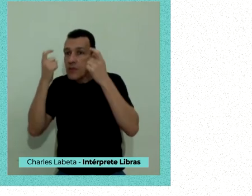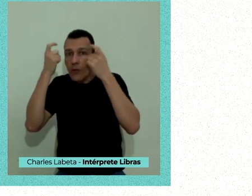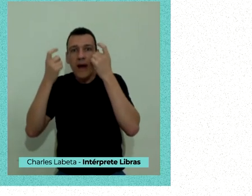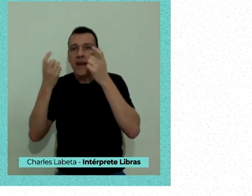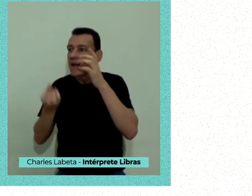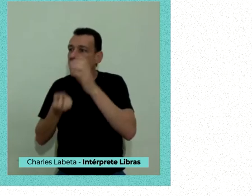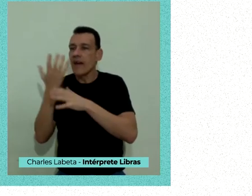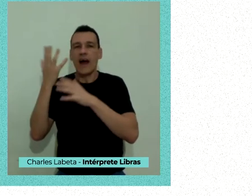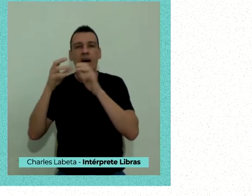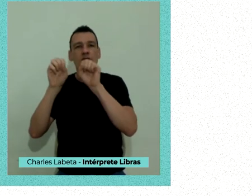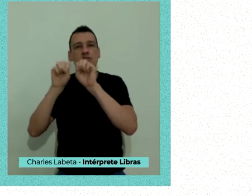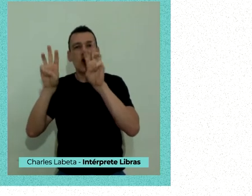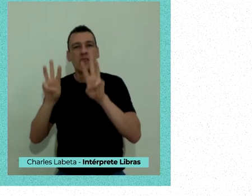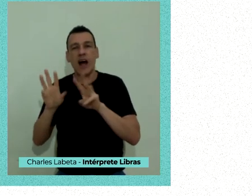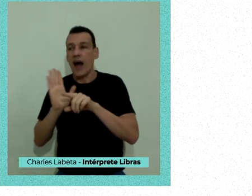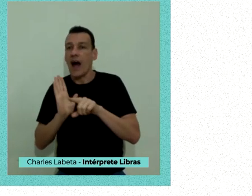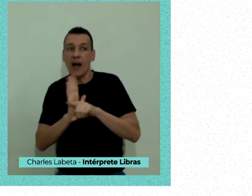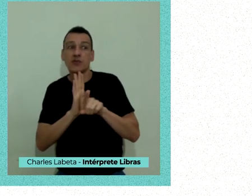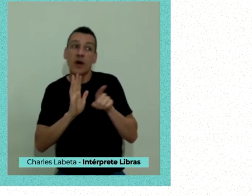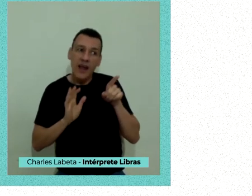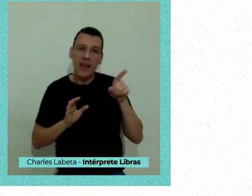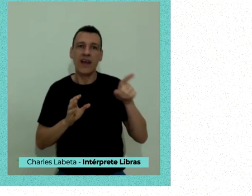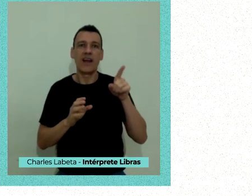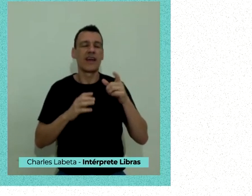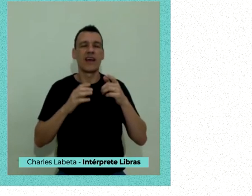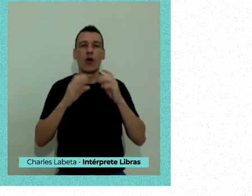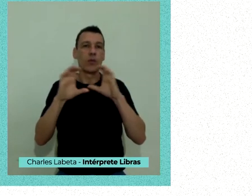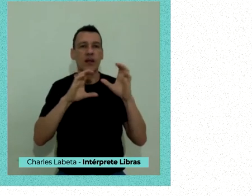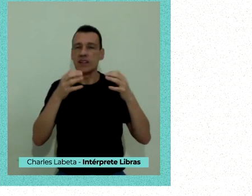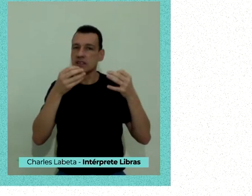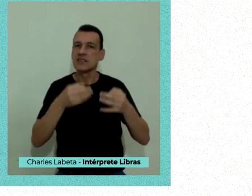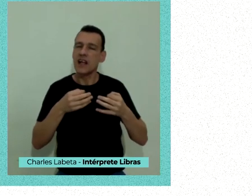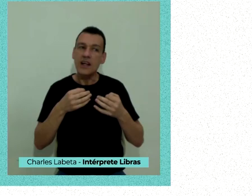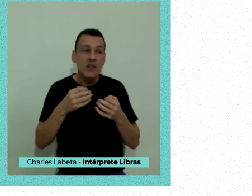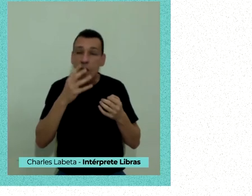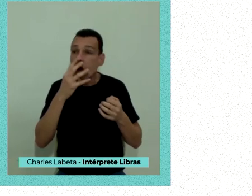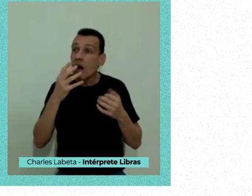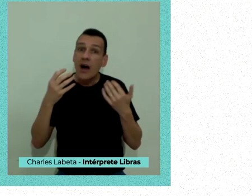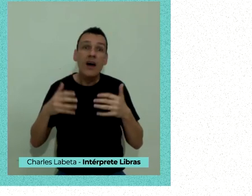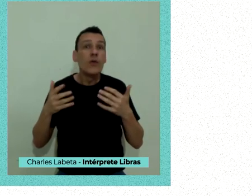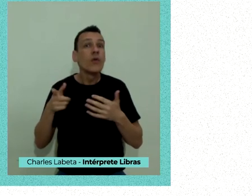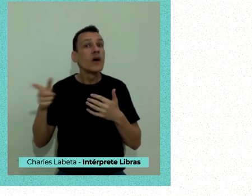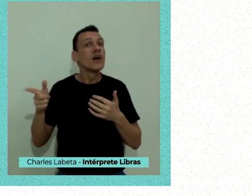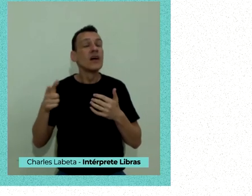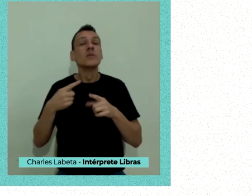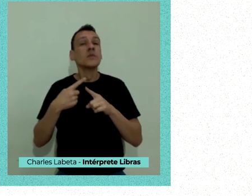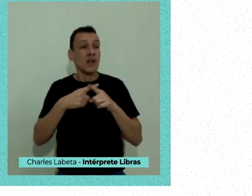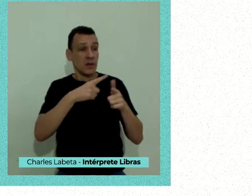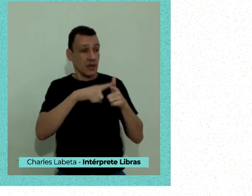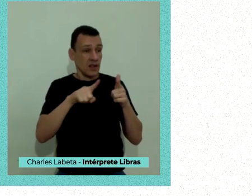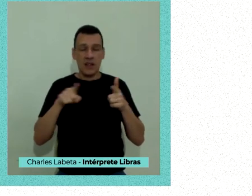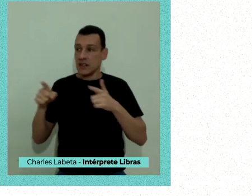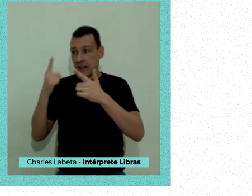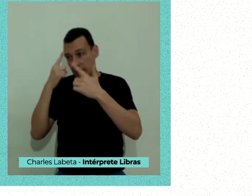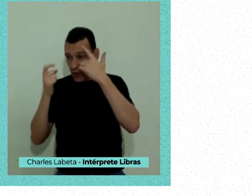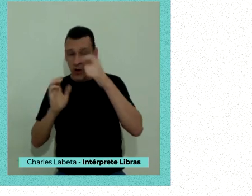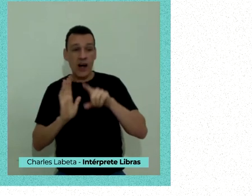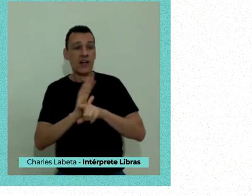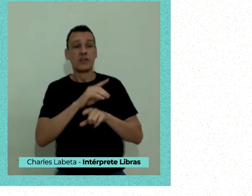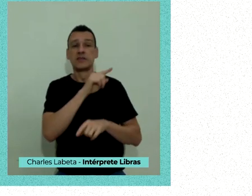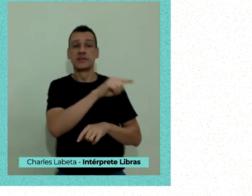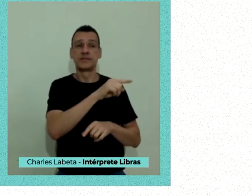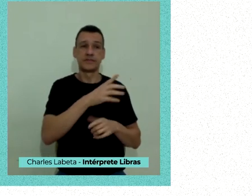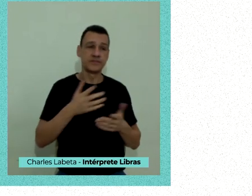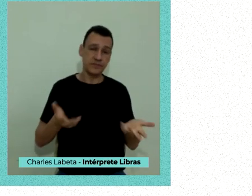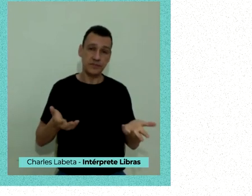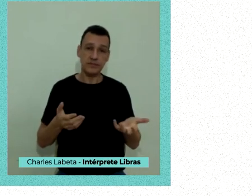ele, junto com os professores. Então, isso é revolucionário. E o que depende de nós, né? A